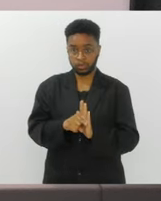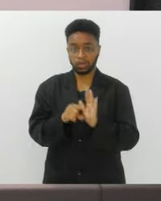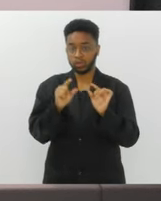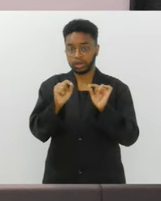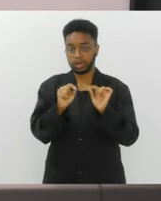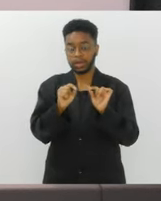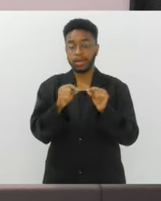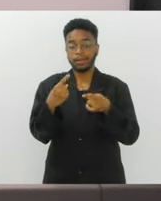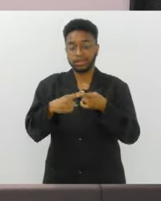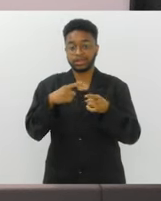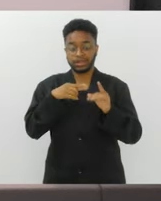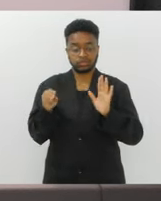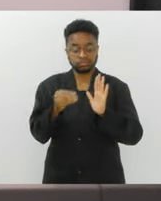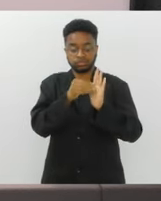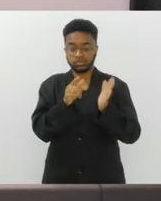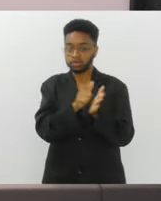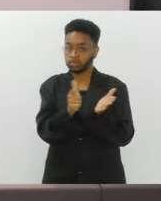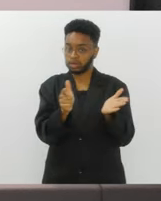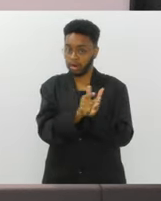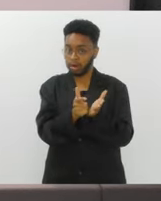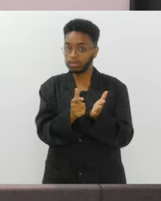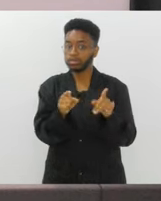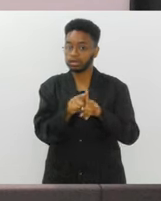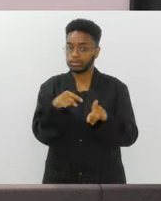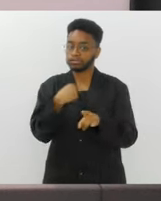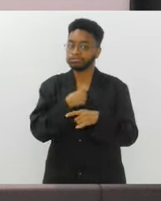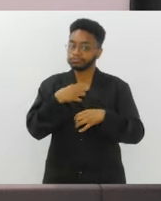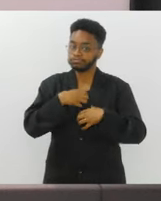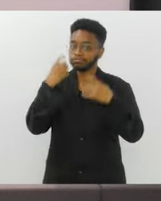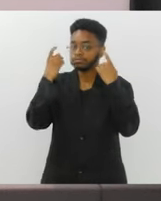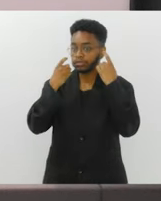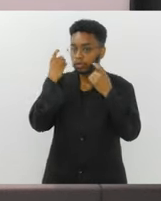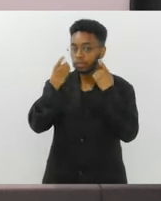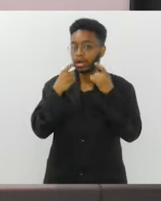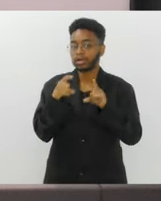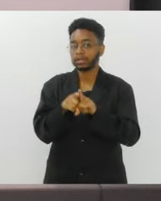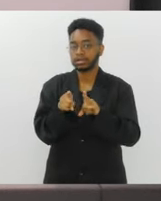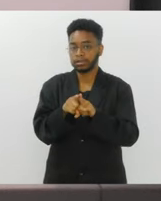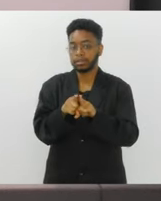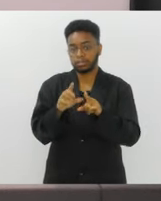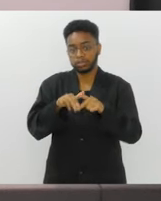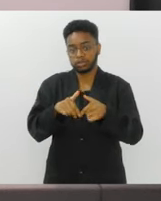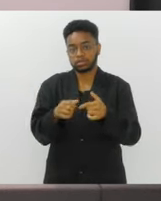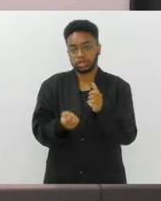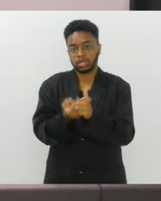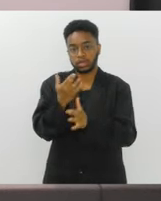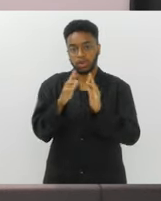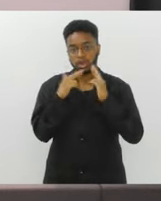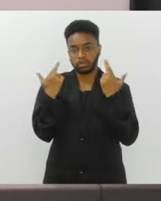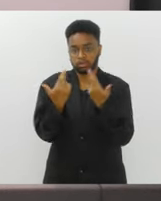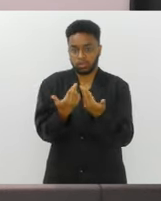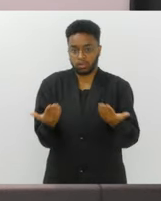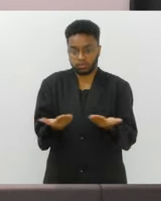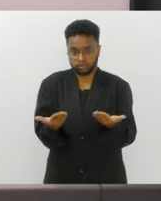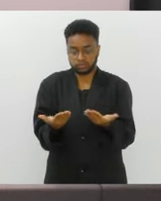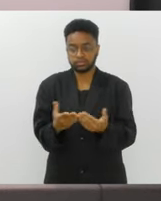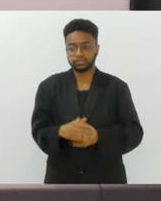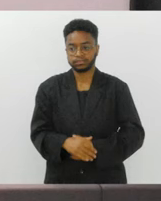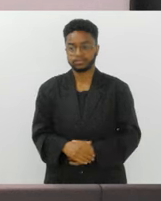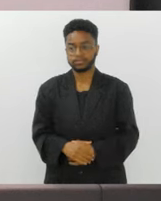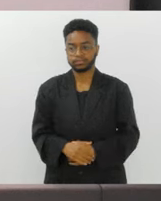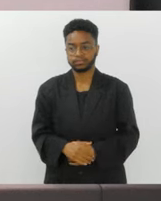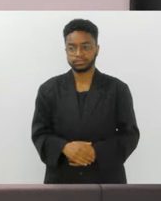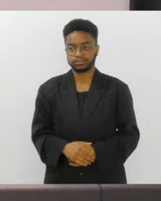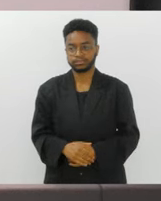dos jornais, que nos preocupou e fez marcar esta audiência